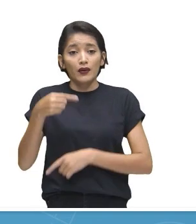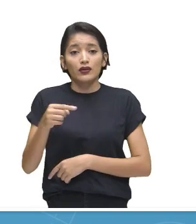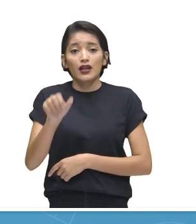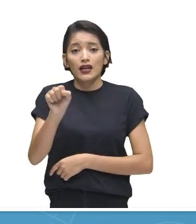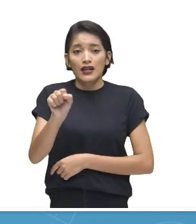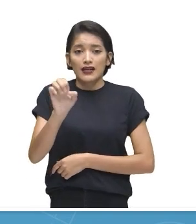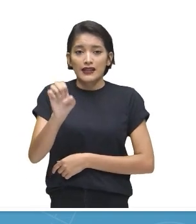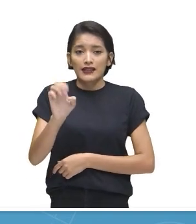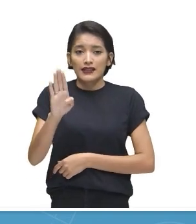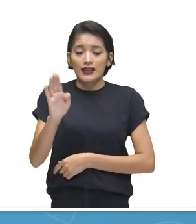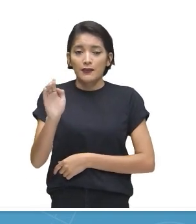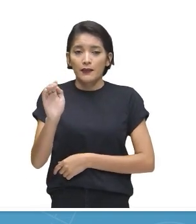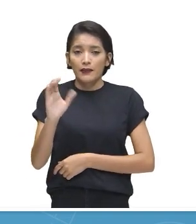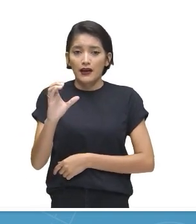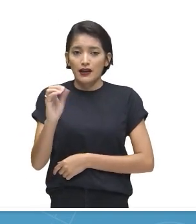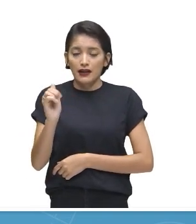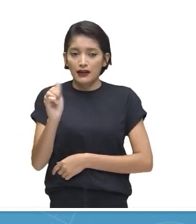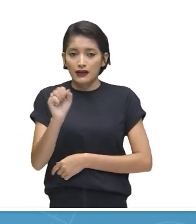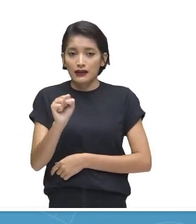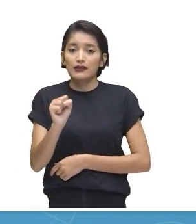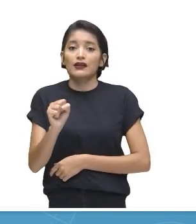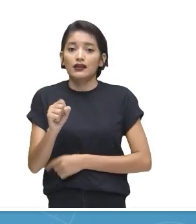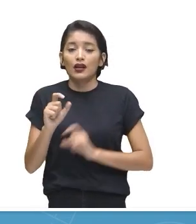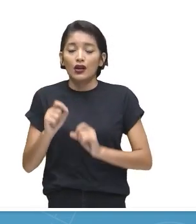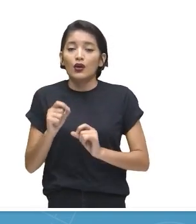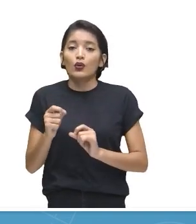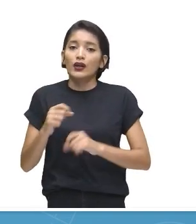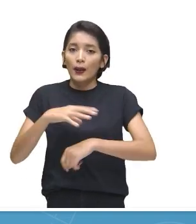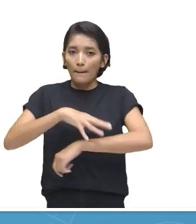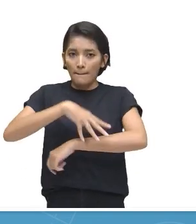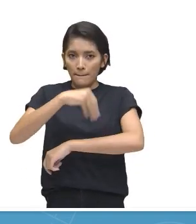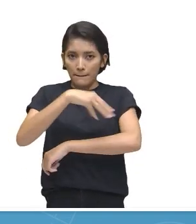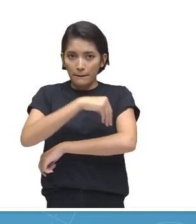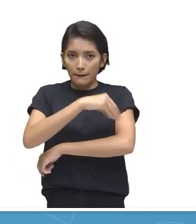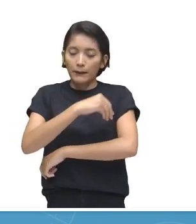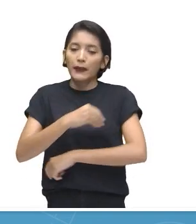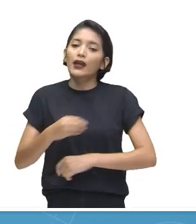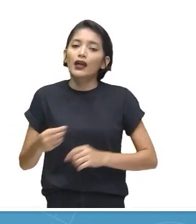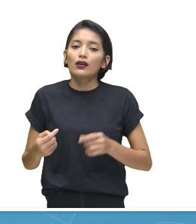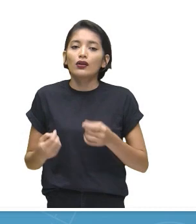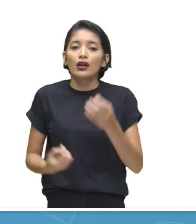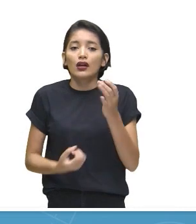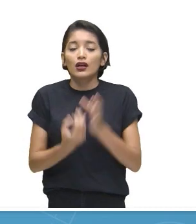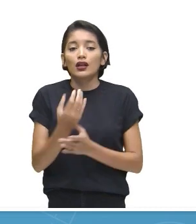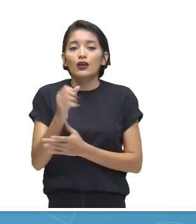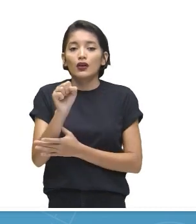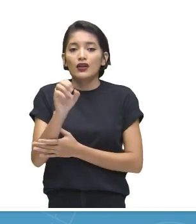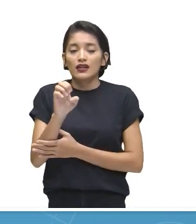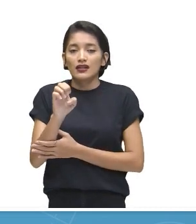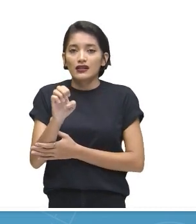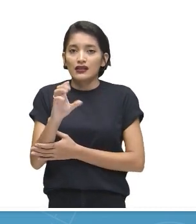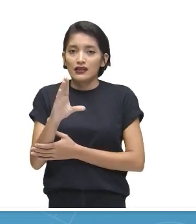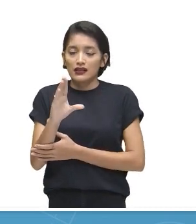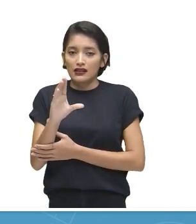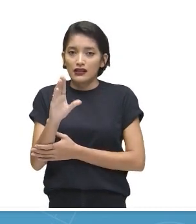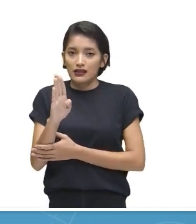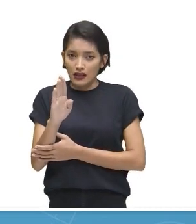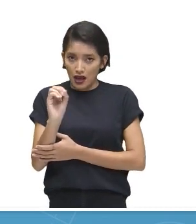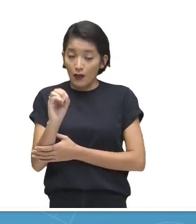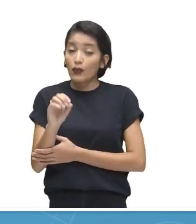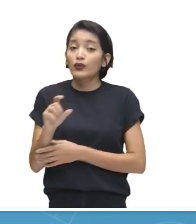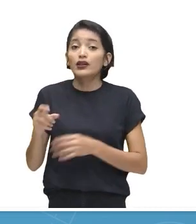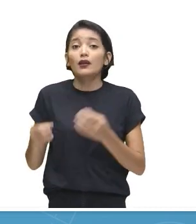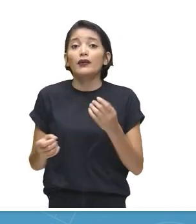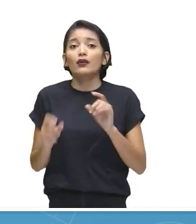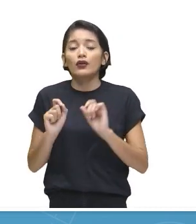e elas estão associadas à base do pelo e produzem sebo, tá? Para lubrificar a pele. O acúmulo